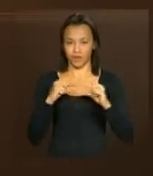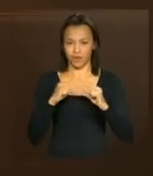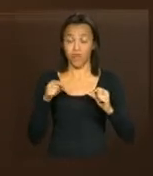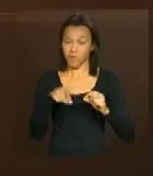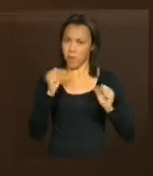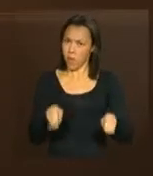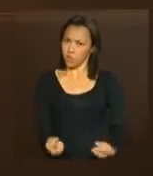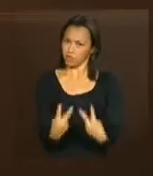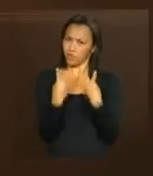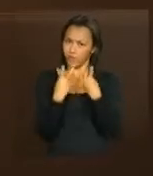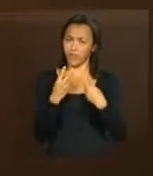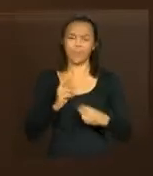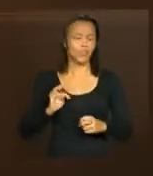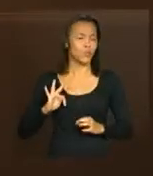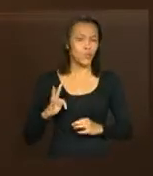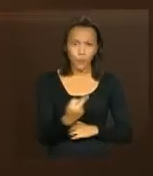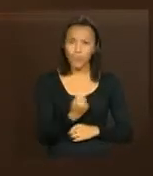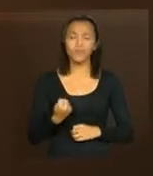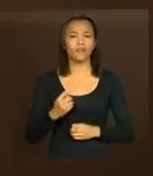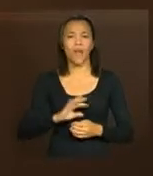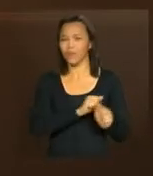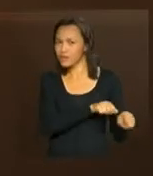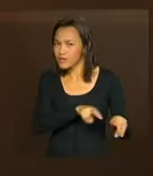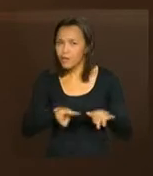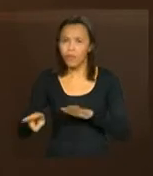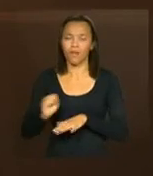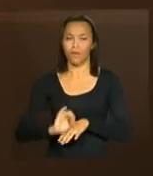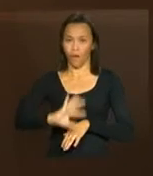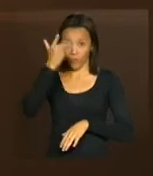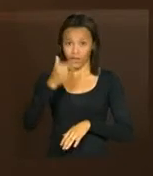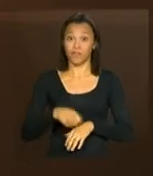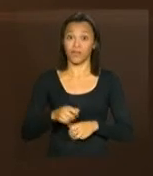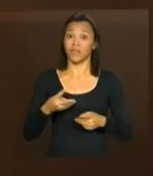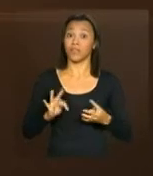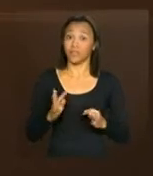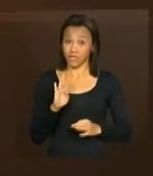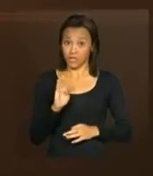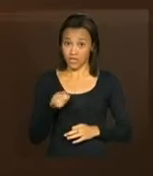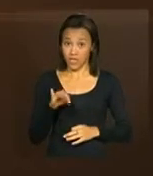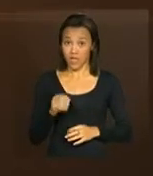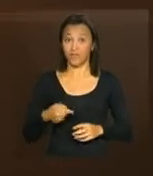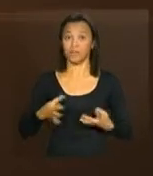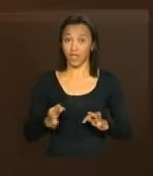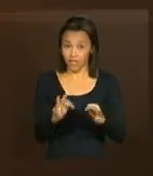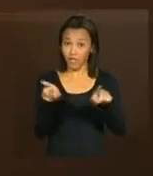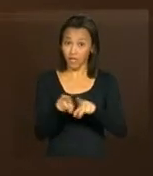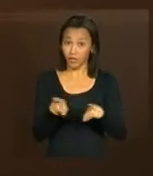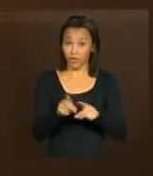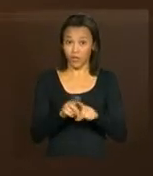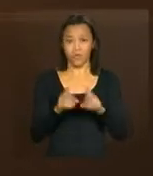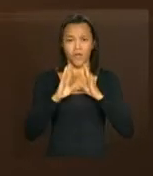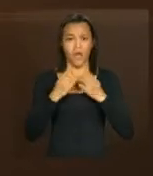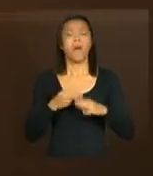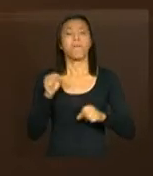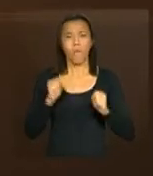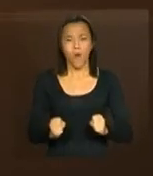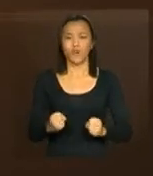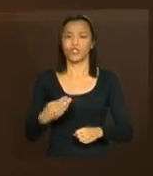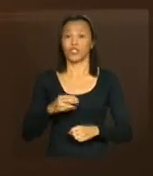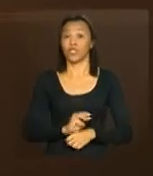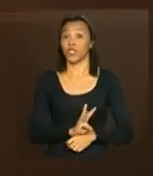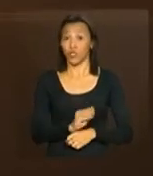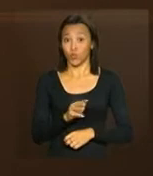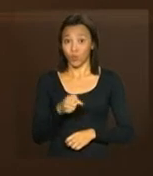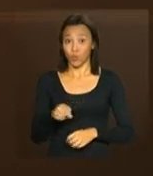e você pode acompanhar a cobertura completa da Semana Nacional de Ciência e Tecnologia nas redes sociais acesse